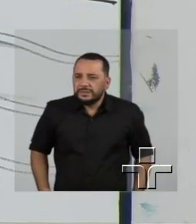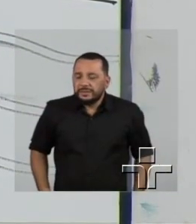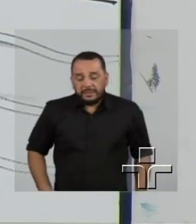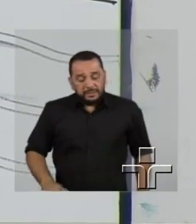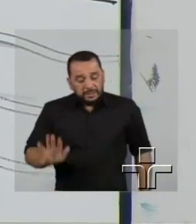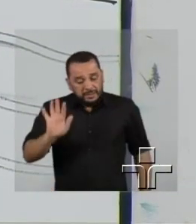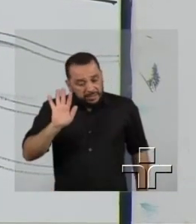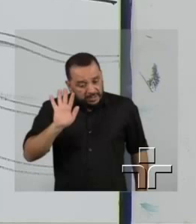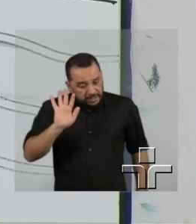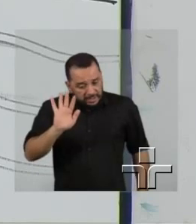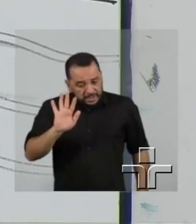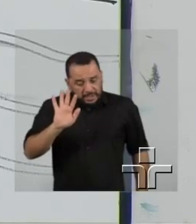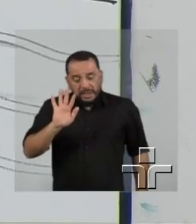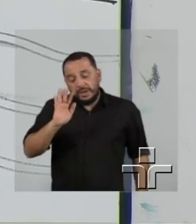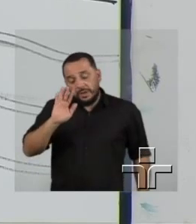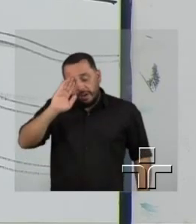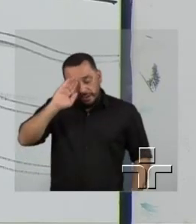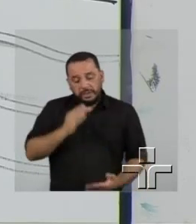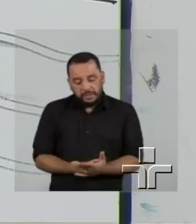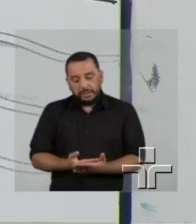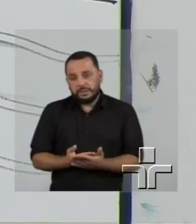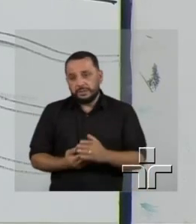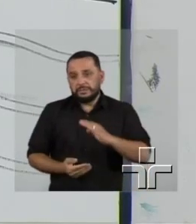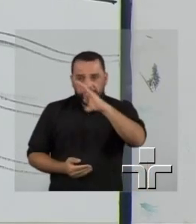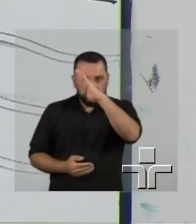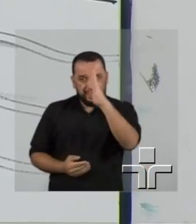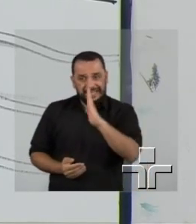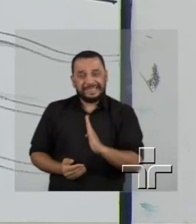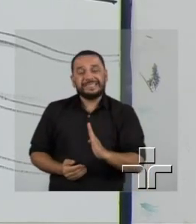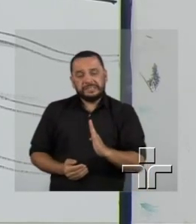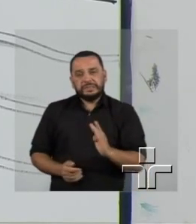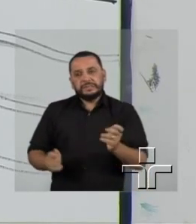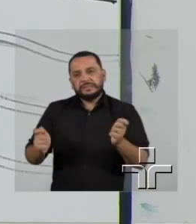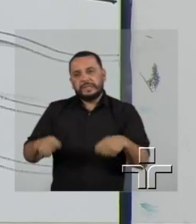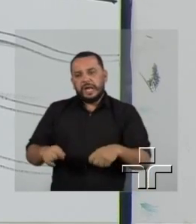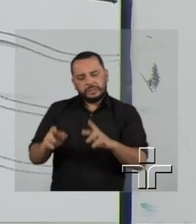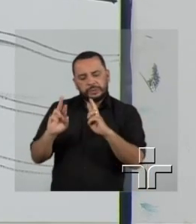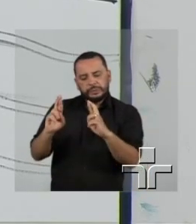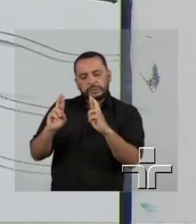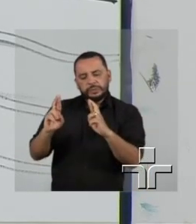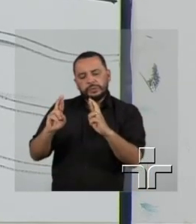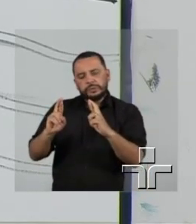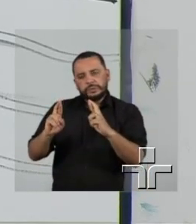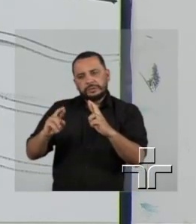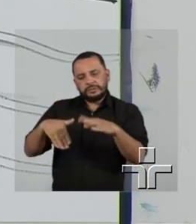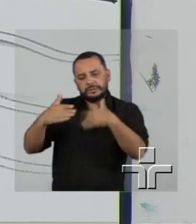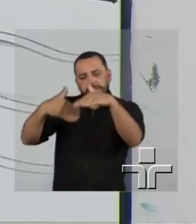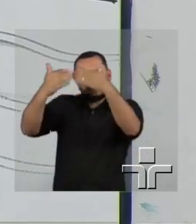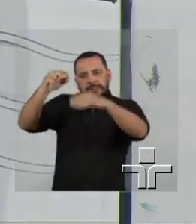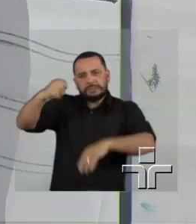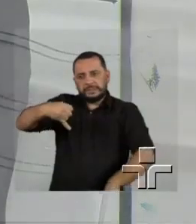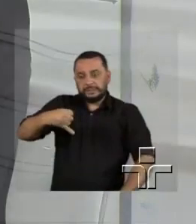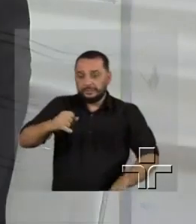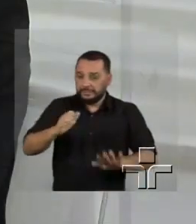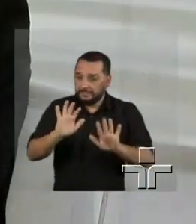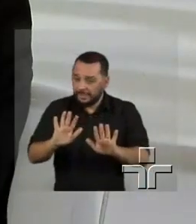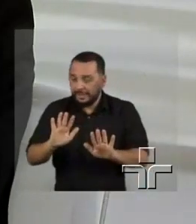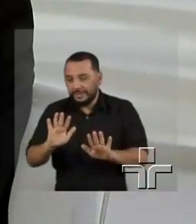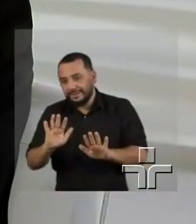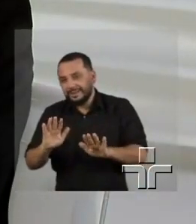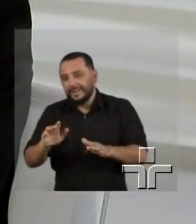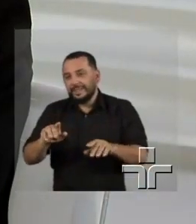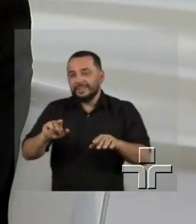que estamos numa situação bastante facilitada, né? Então, o que eu vejo é o seguinte,